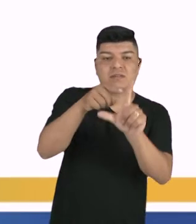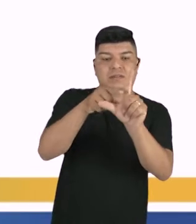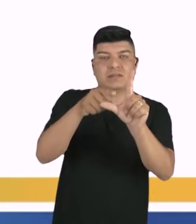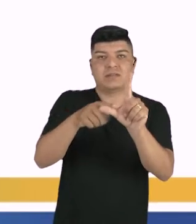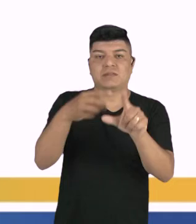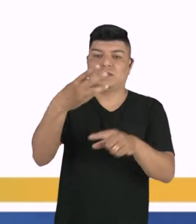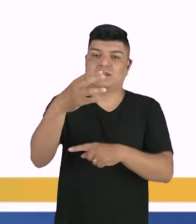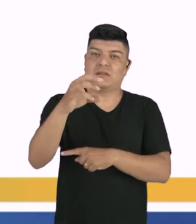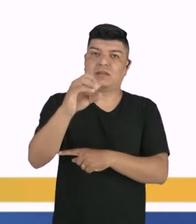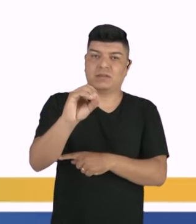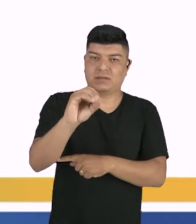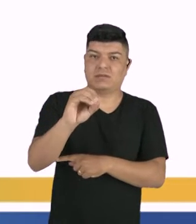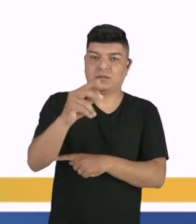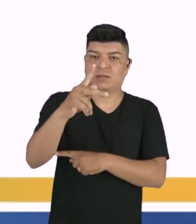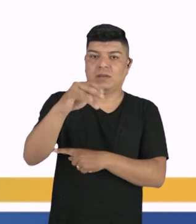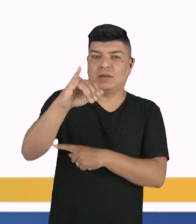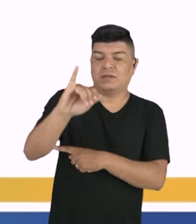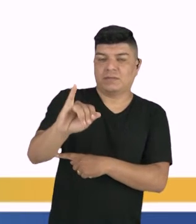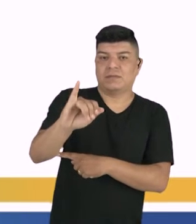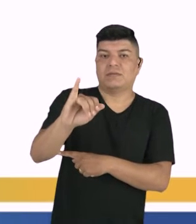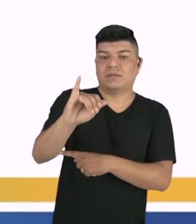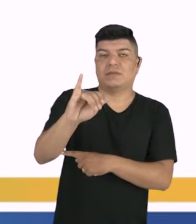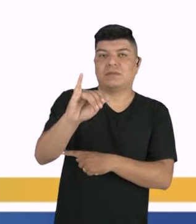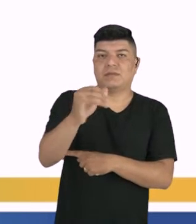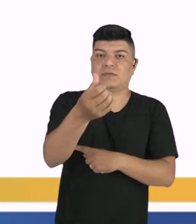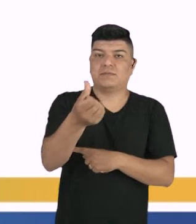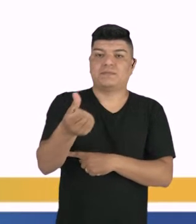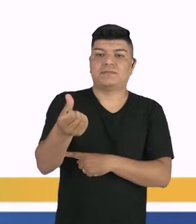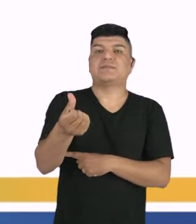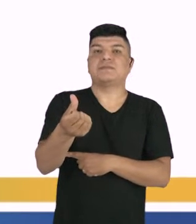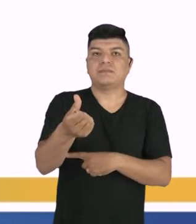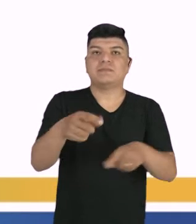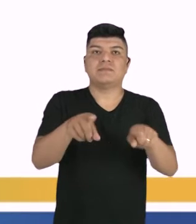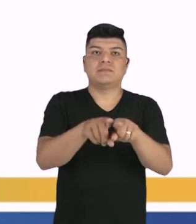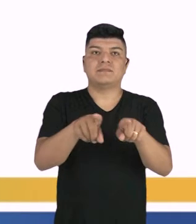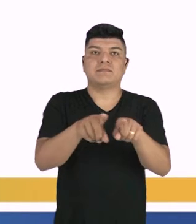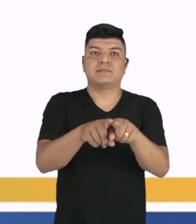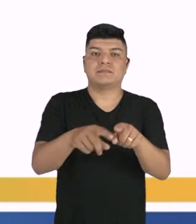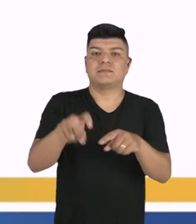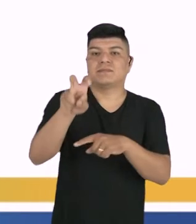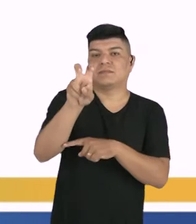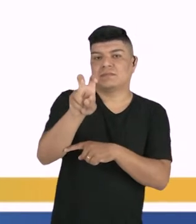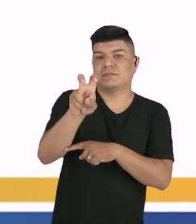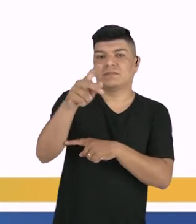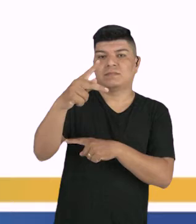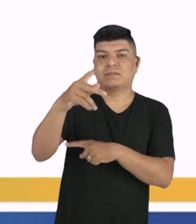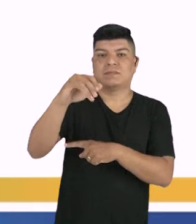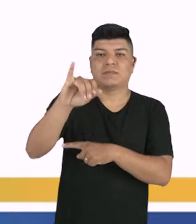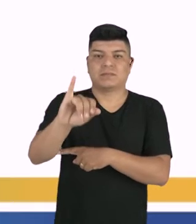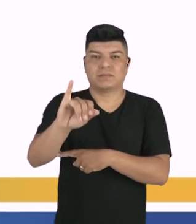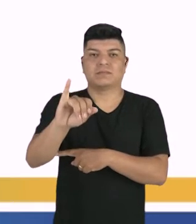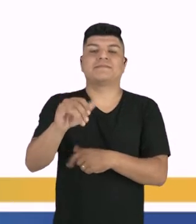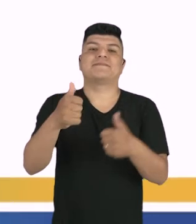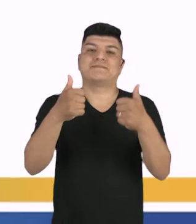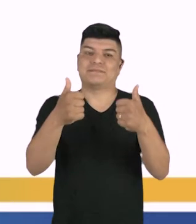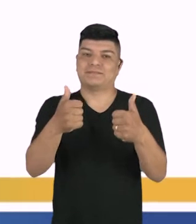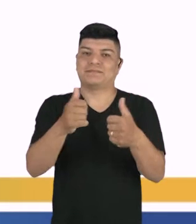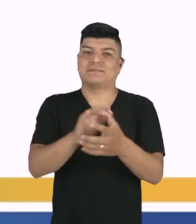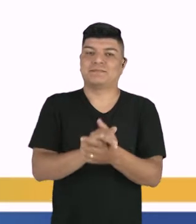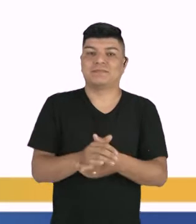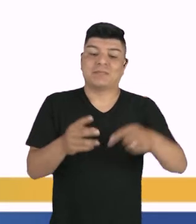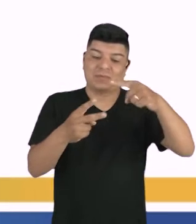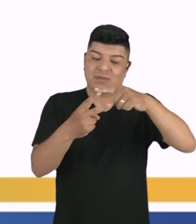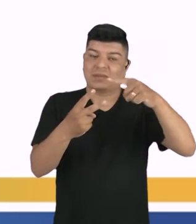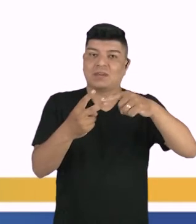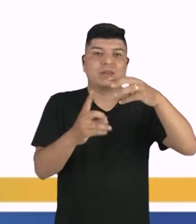é π sobre 6 em radiano, né? E 150 é 5π sobre 6. Ah, tá. São esses